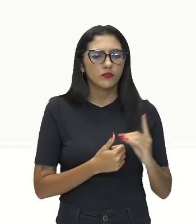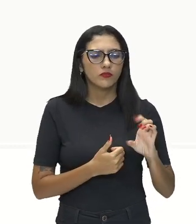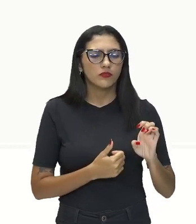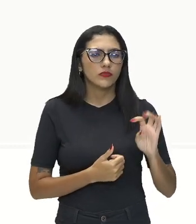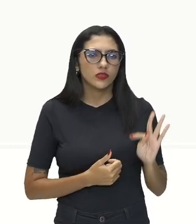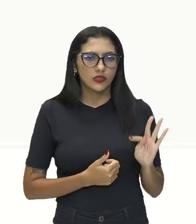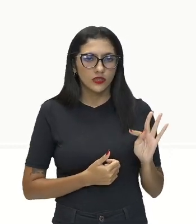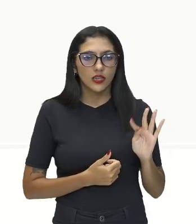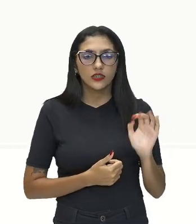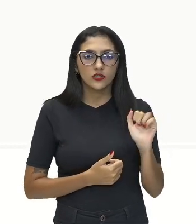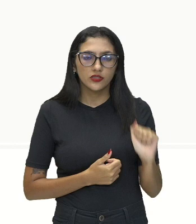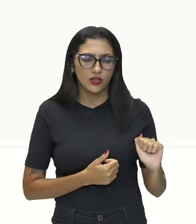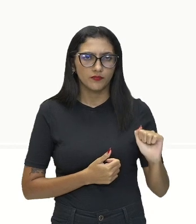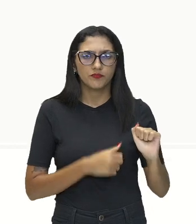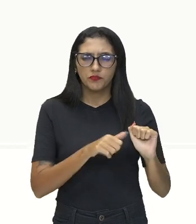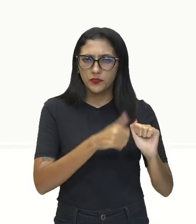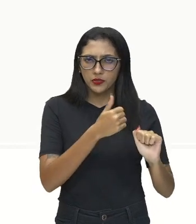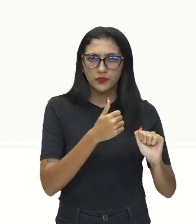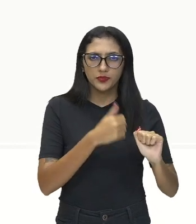o determinante da matriz A.